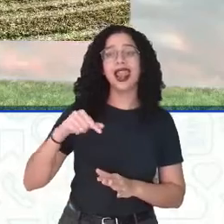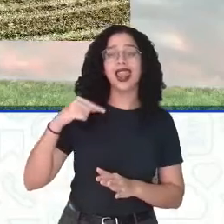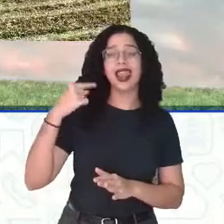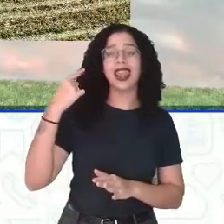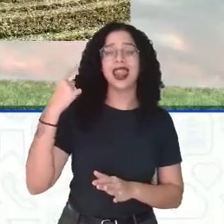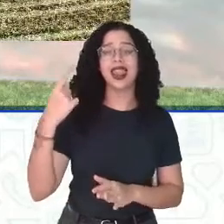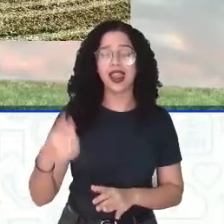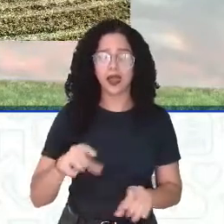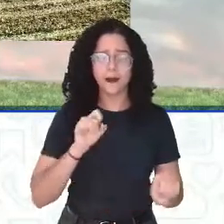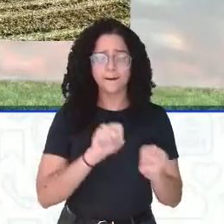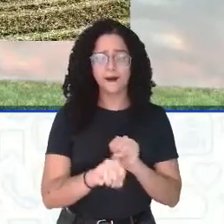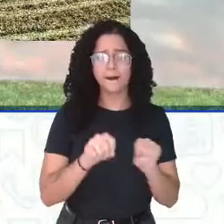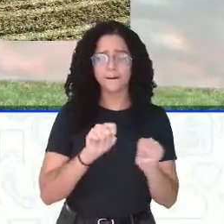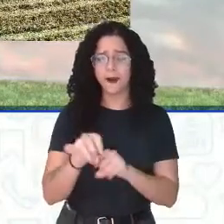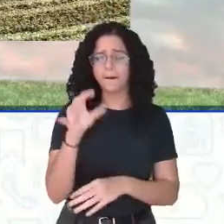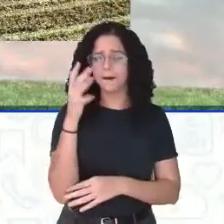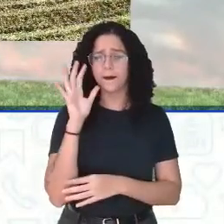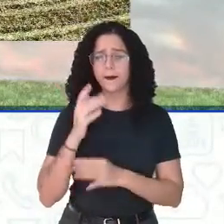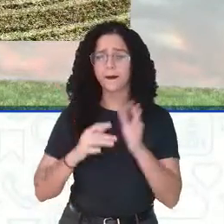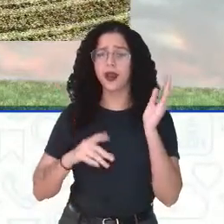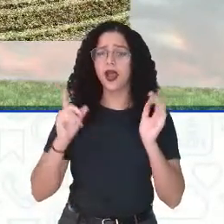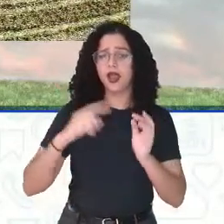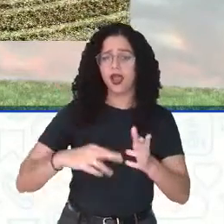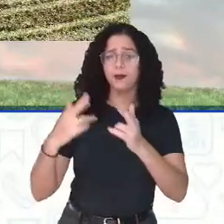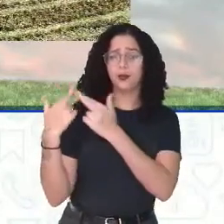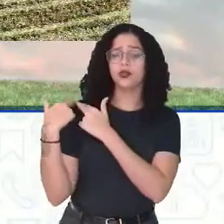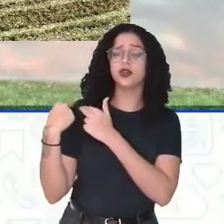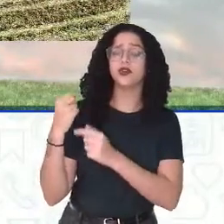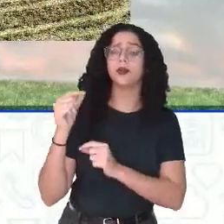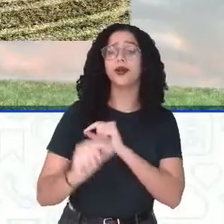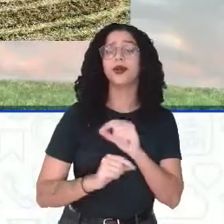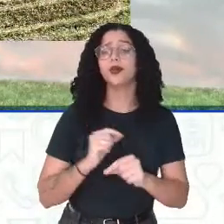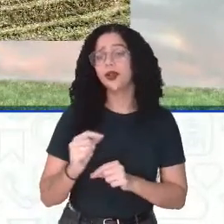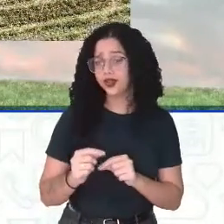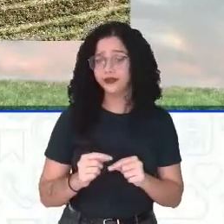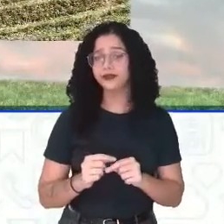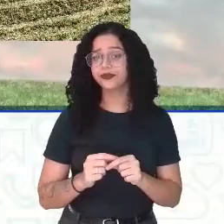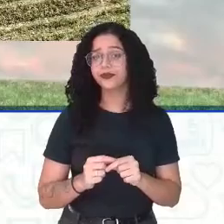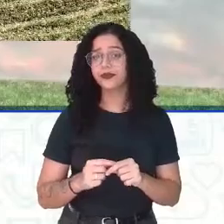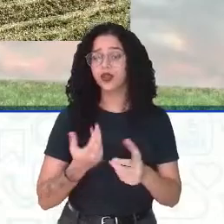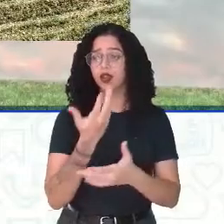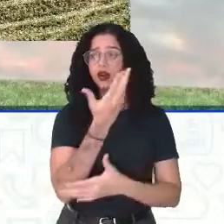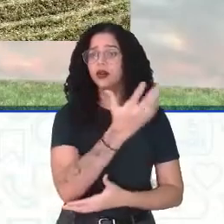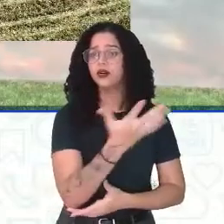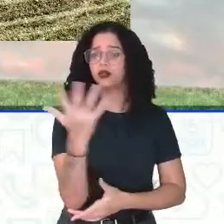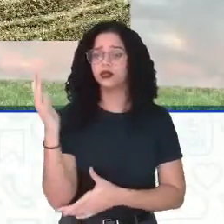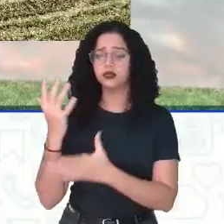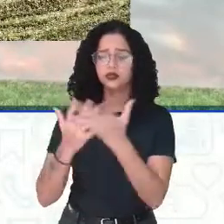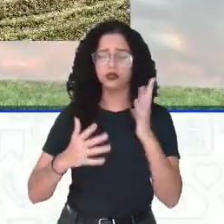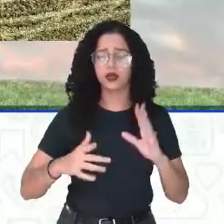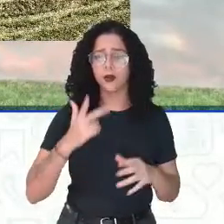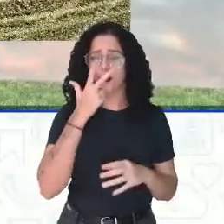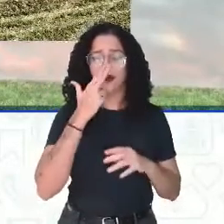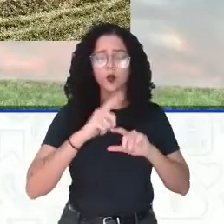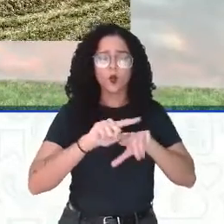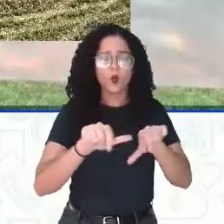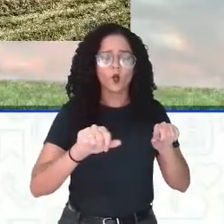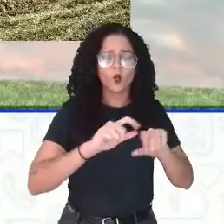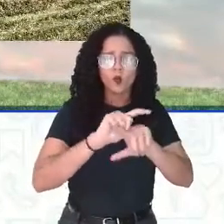desmatamento, são alguns dos responsáveis pela degradação do meio ambiente.